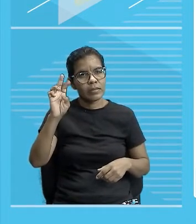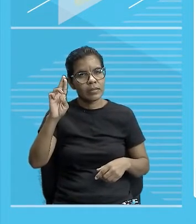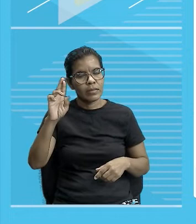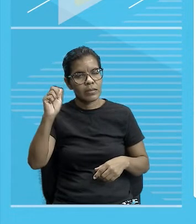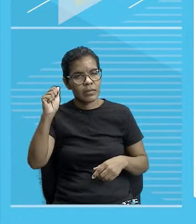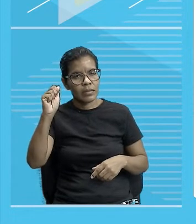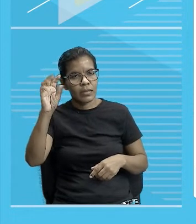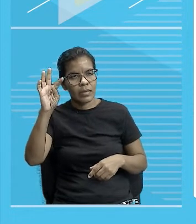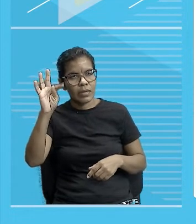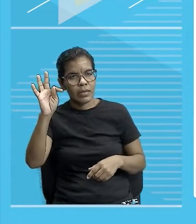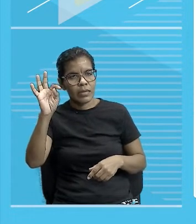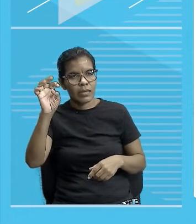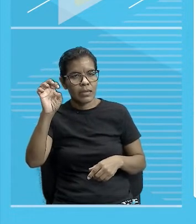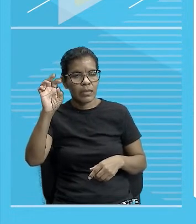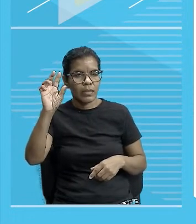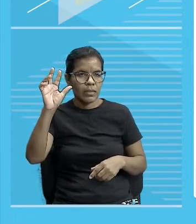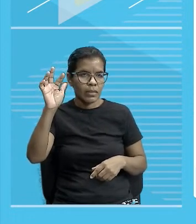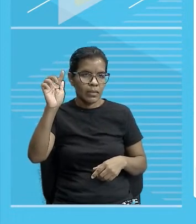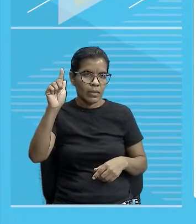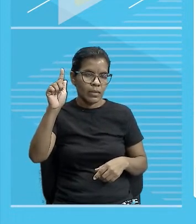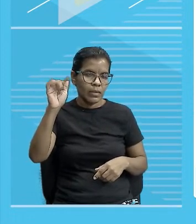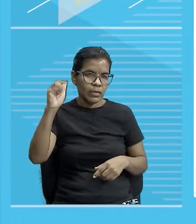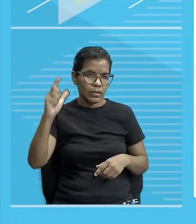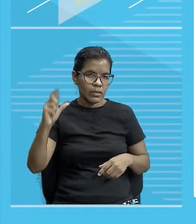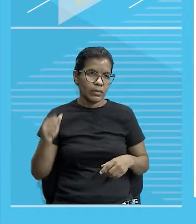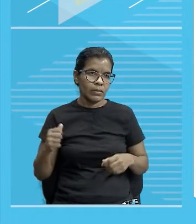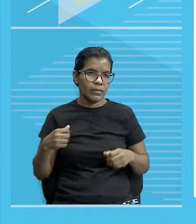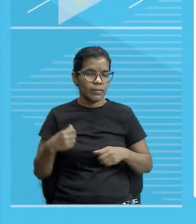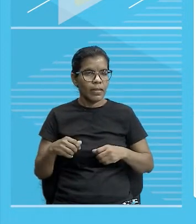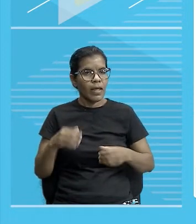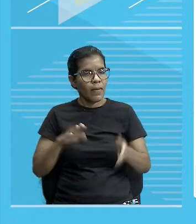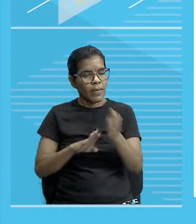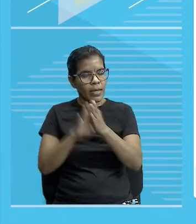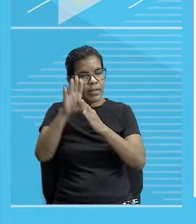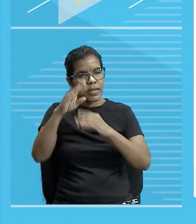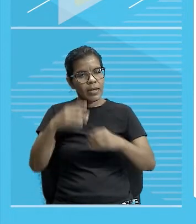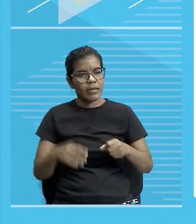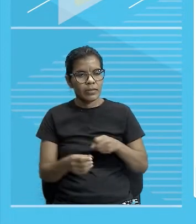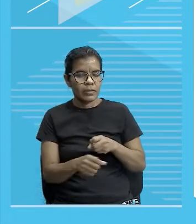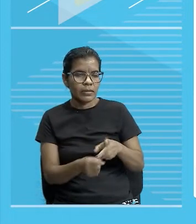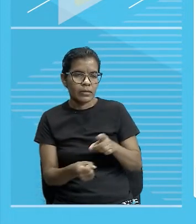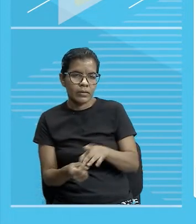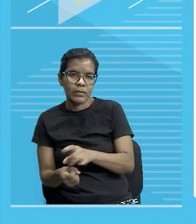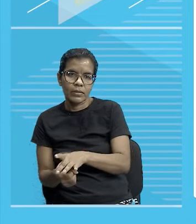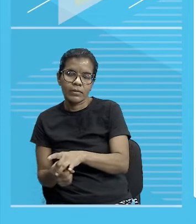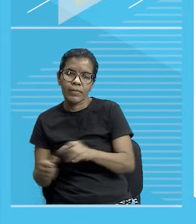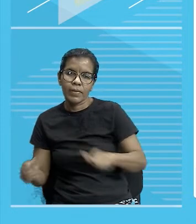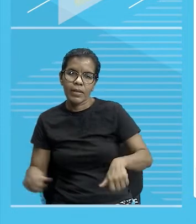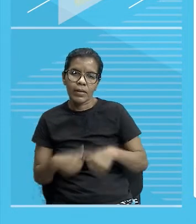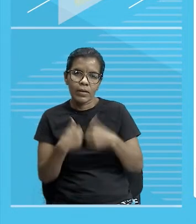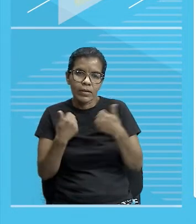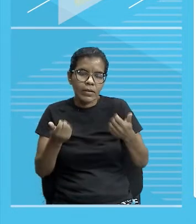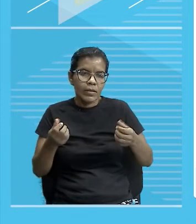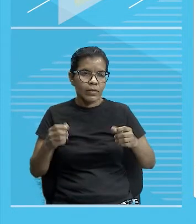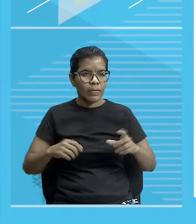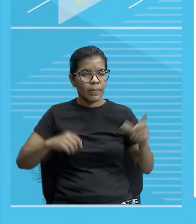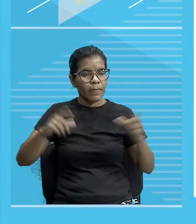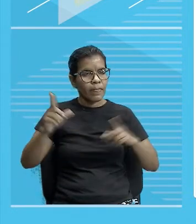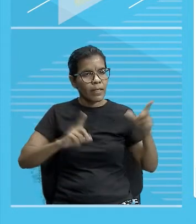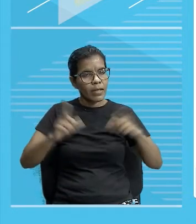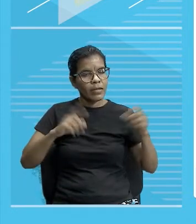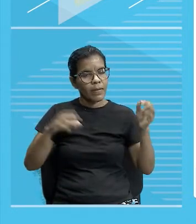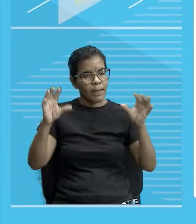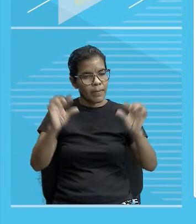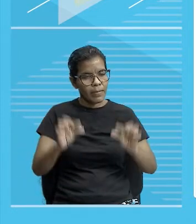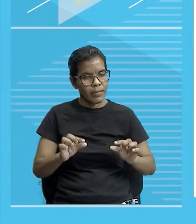em 10% que tipo de estratégia melhorando marketing digital baixando um pouco